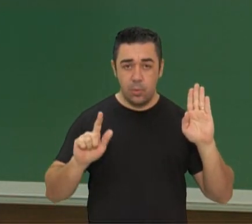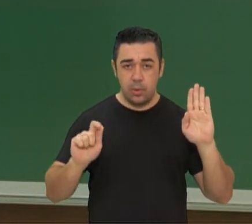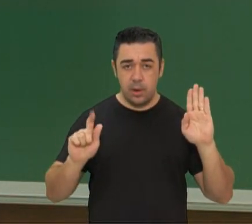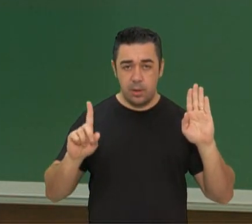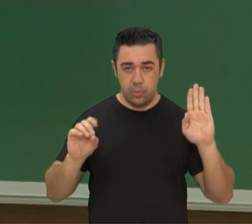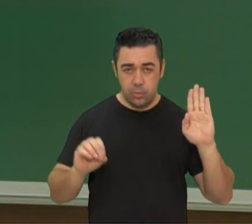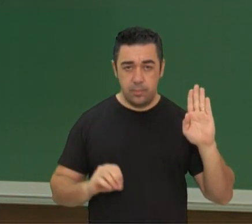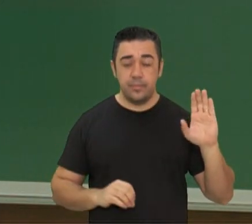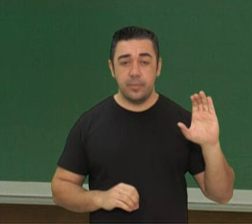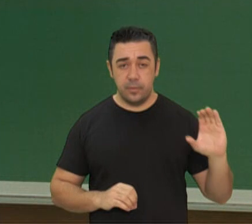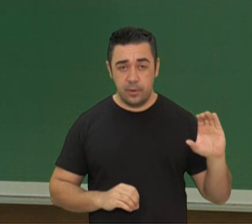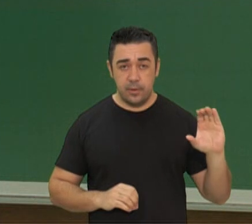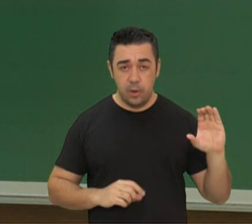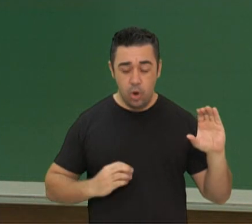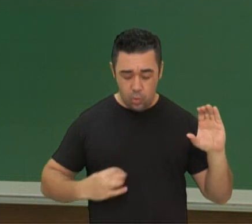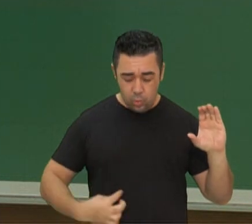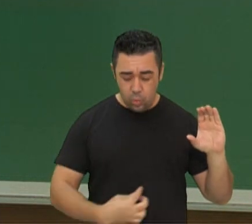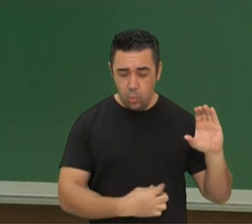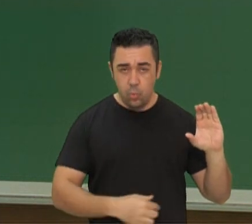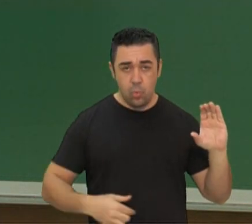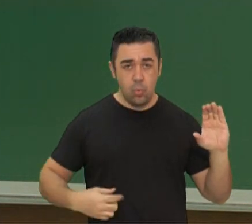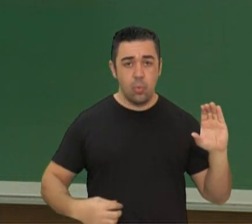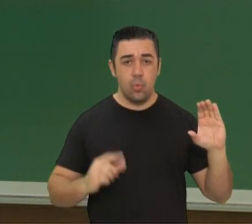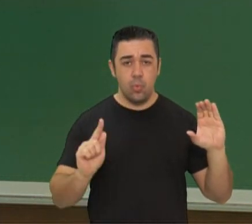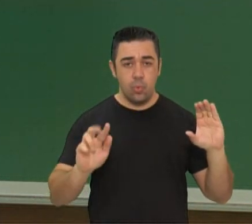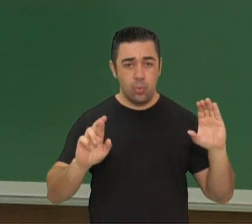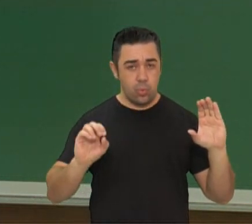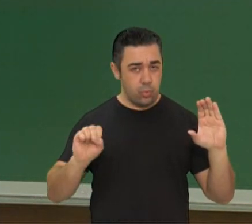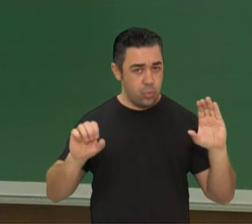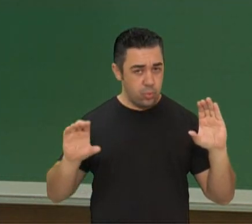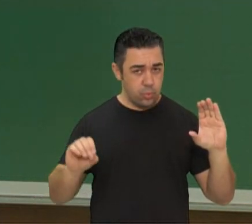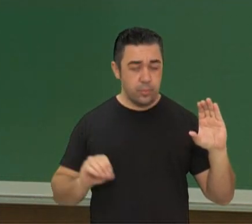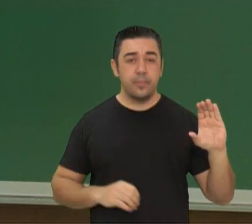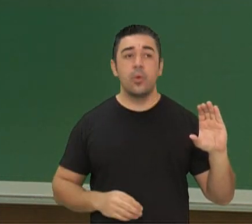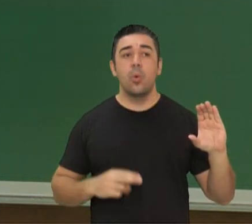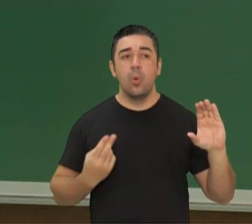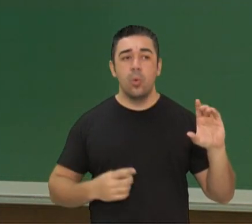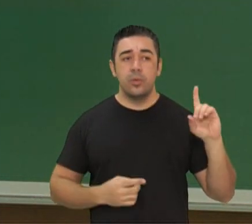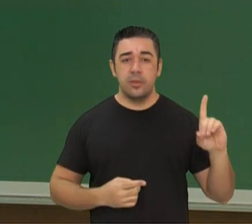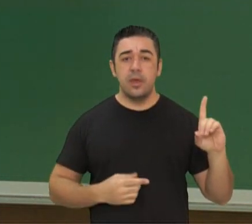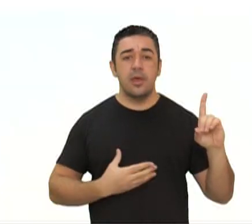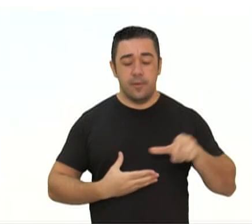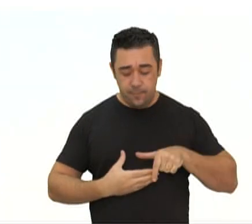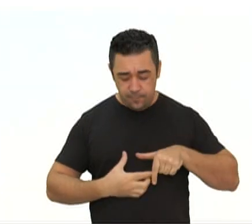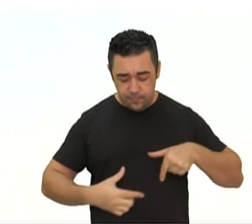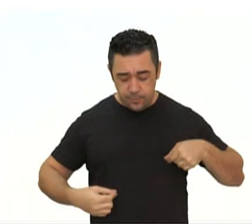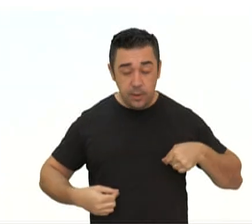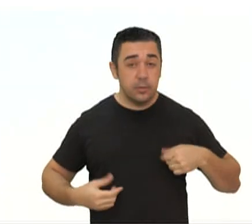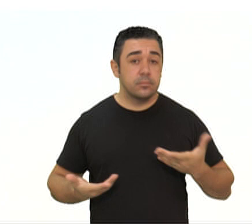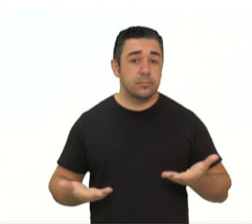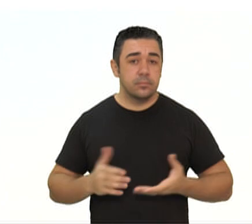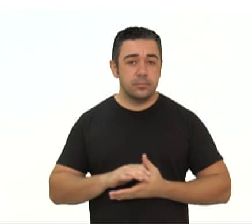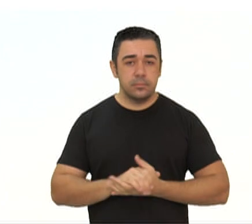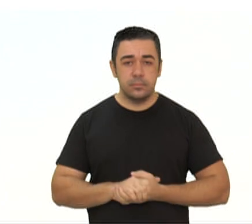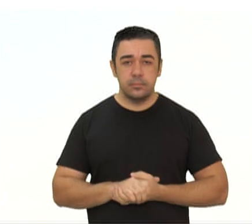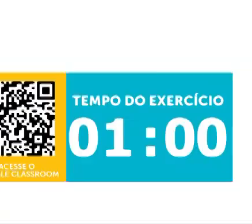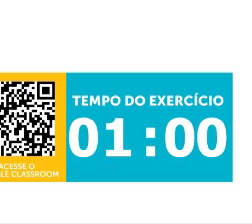opção C, no intestino grosso ou a opção D, no fígado?